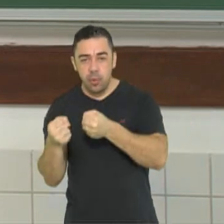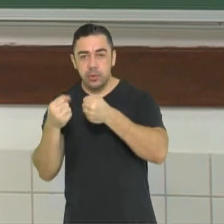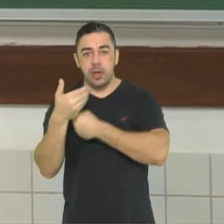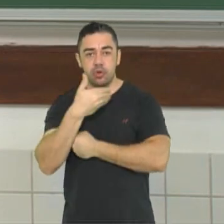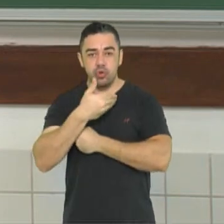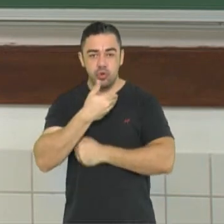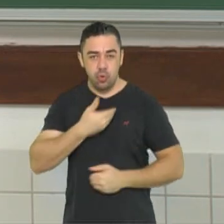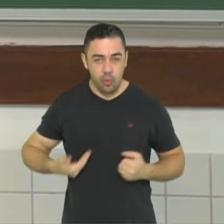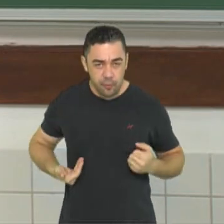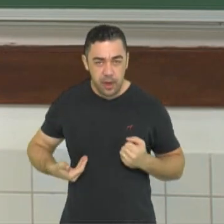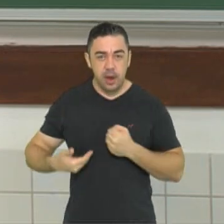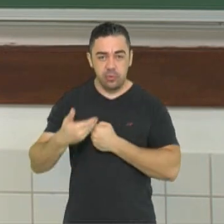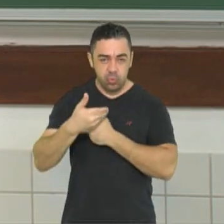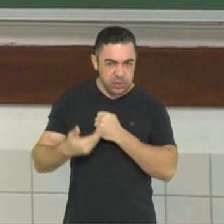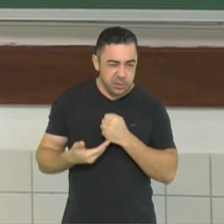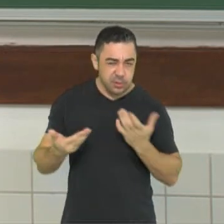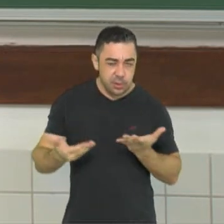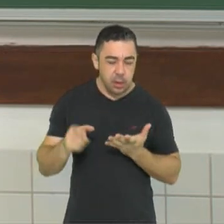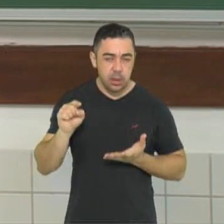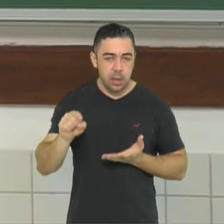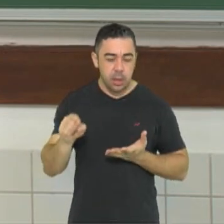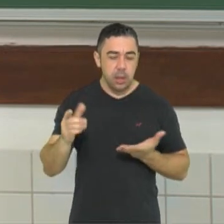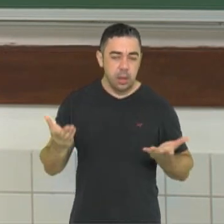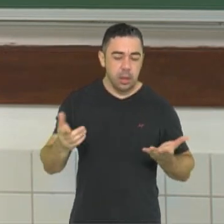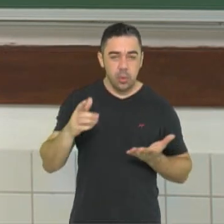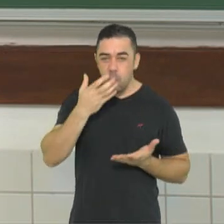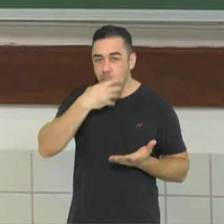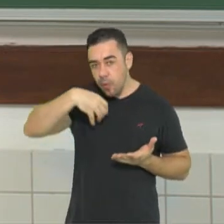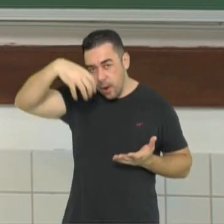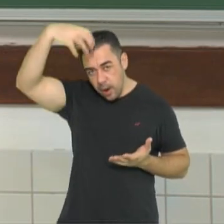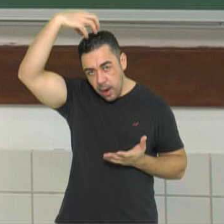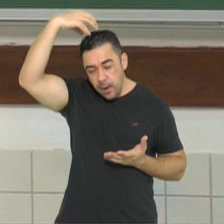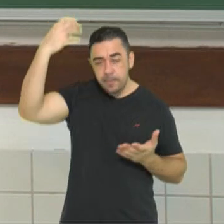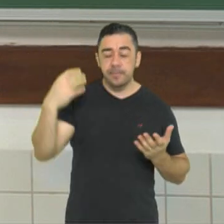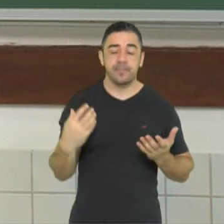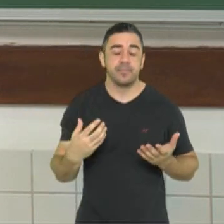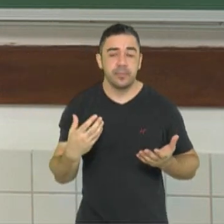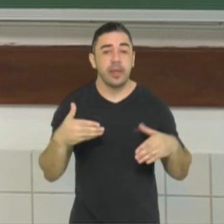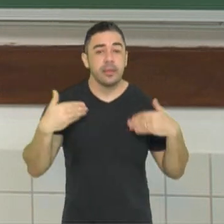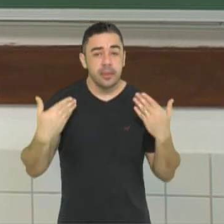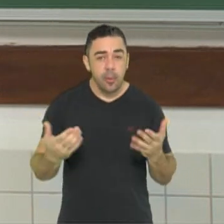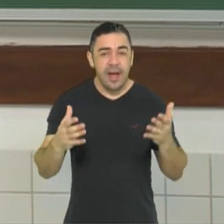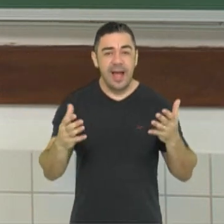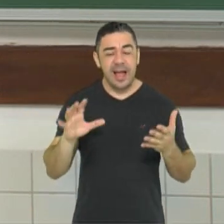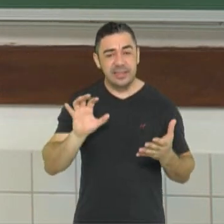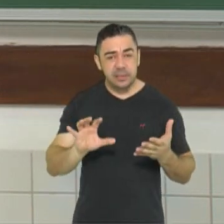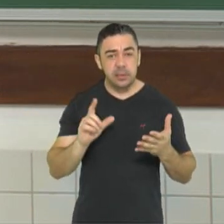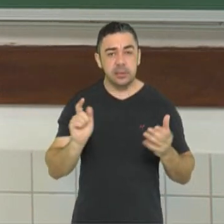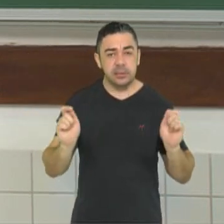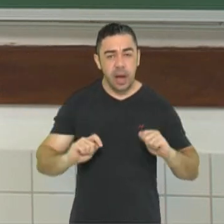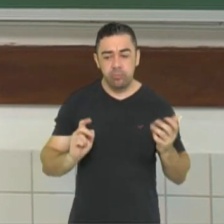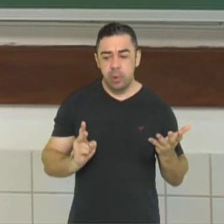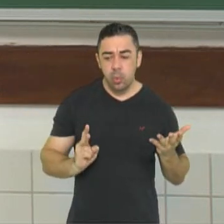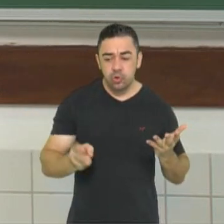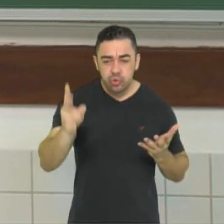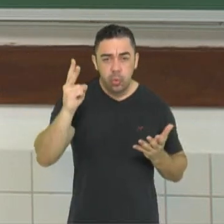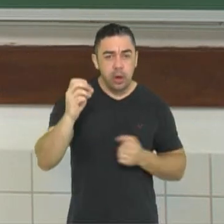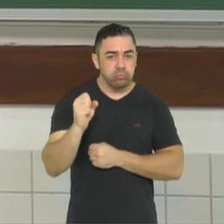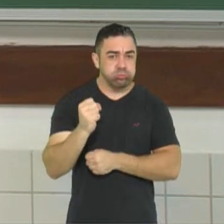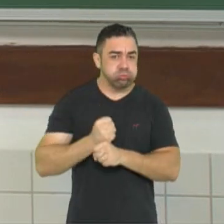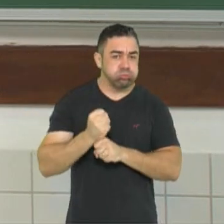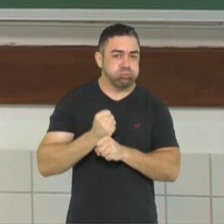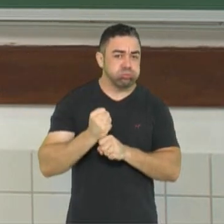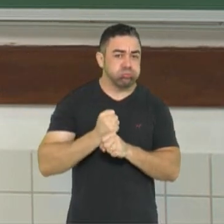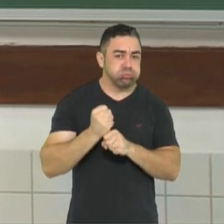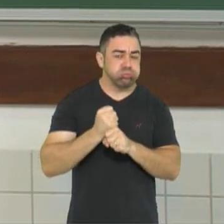secular, o poder, né, governamental, o poder do rei, e assim você tem uma estabilidade ao longo desses